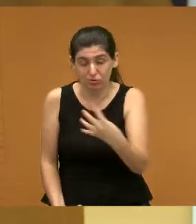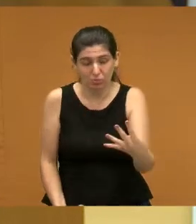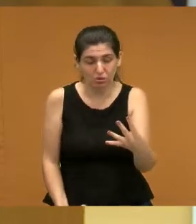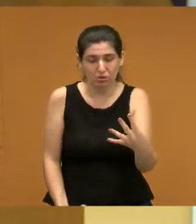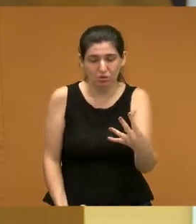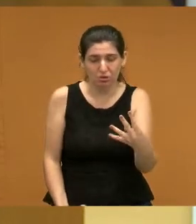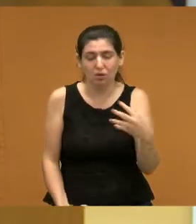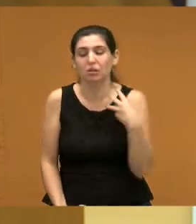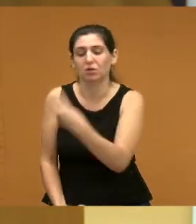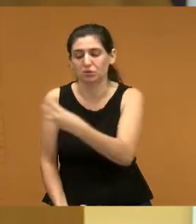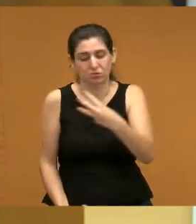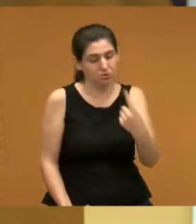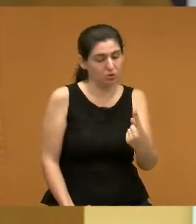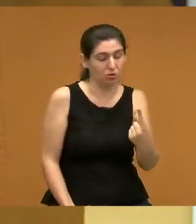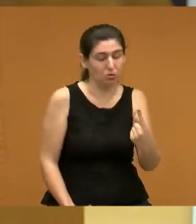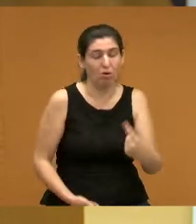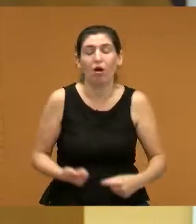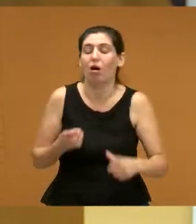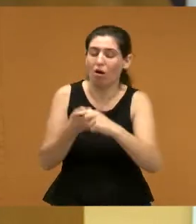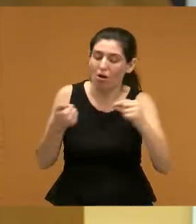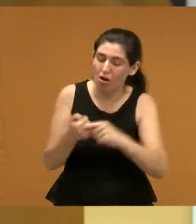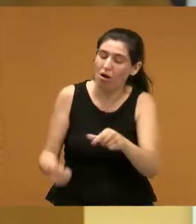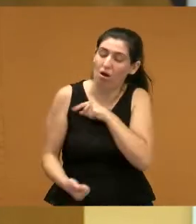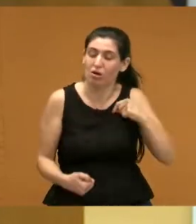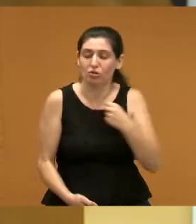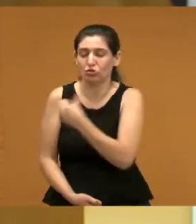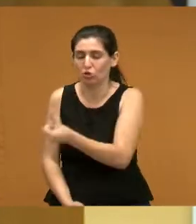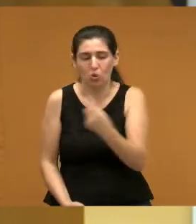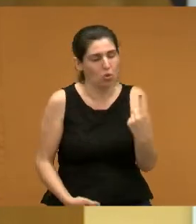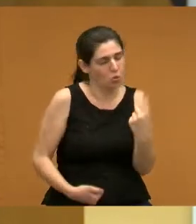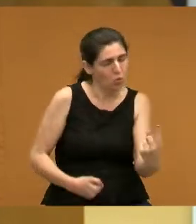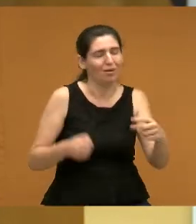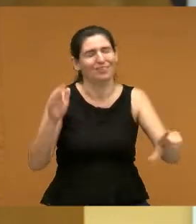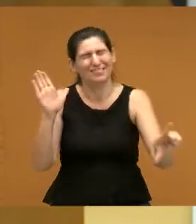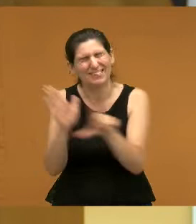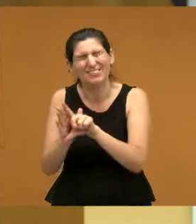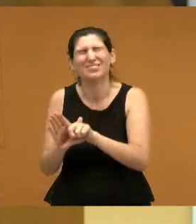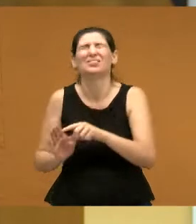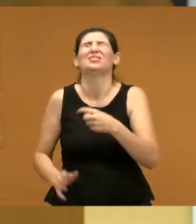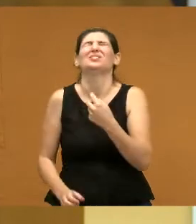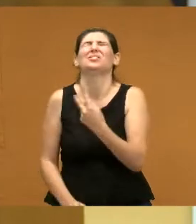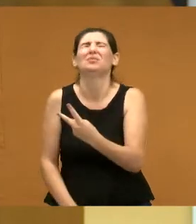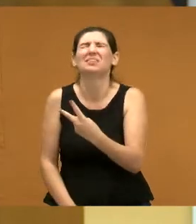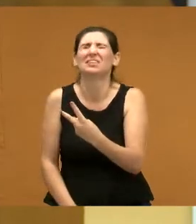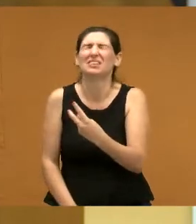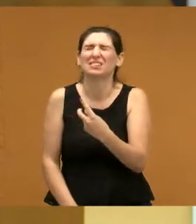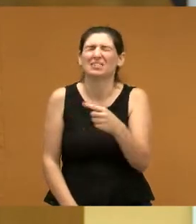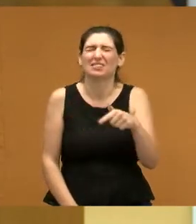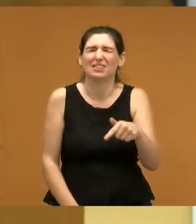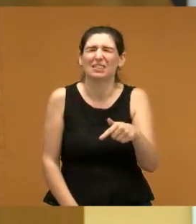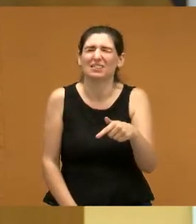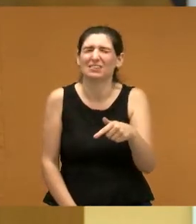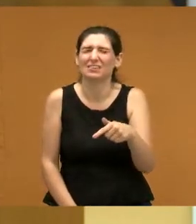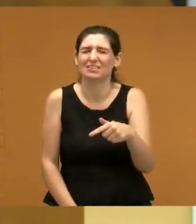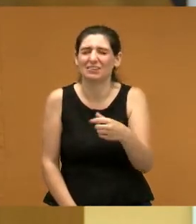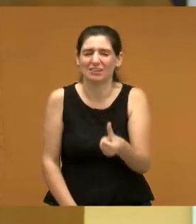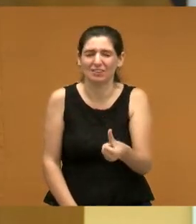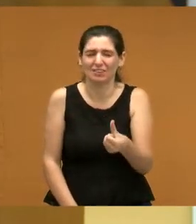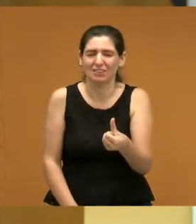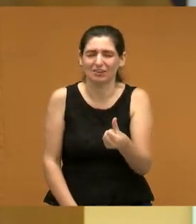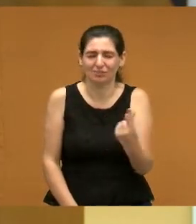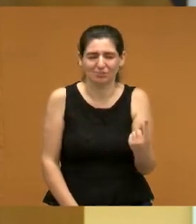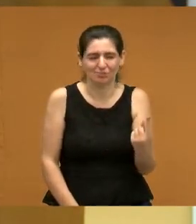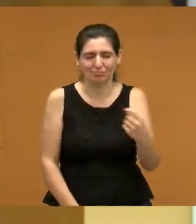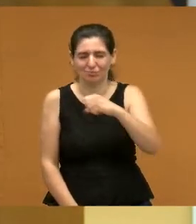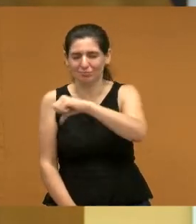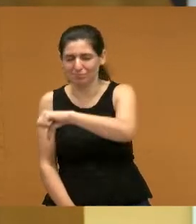24 e 31 do artigo 61 da Lei nº 2.761, de 31 de março de 1990, Lei